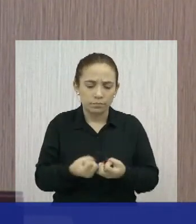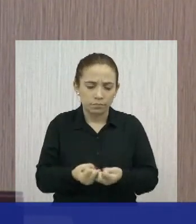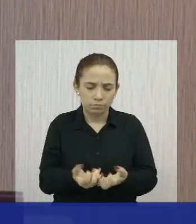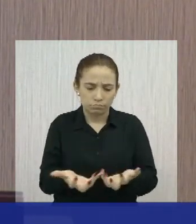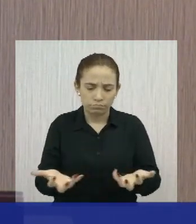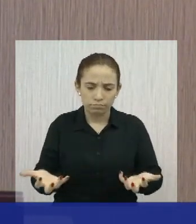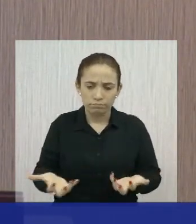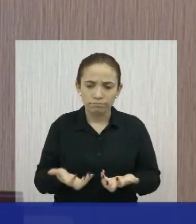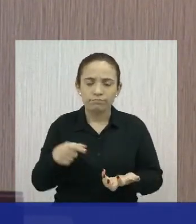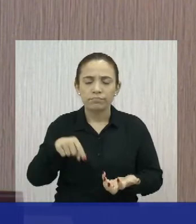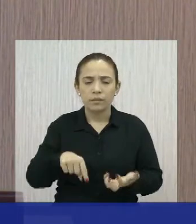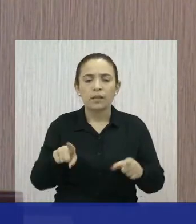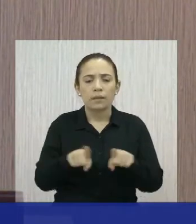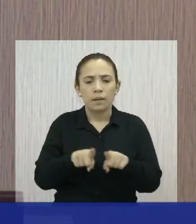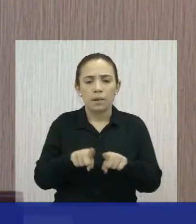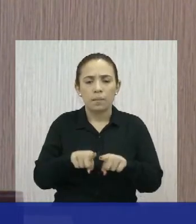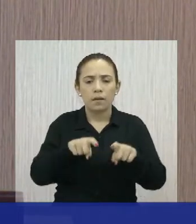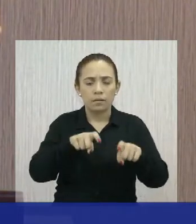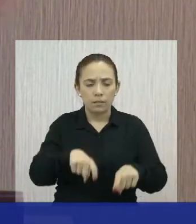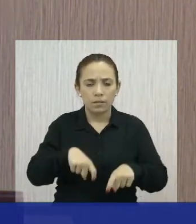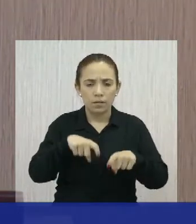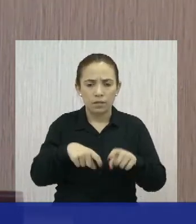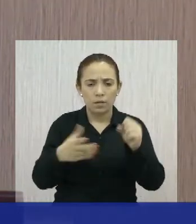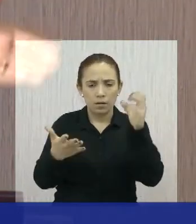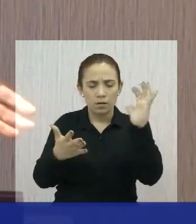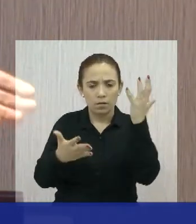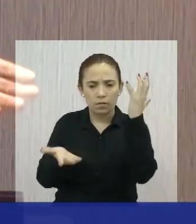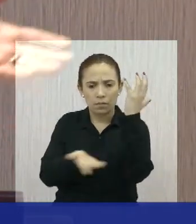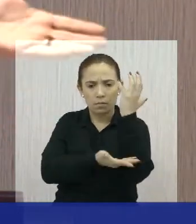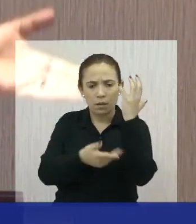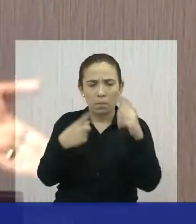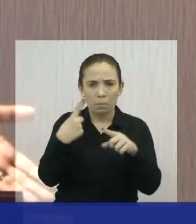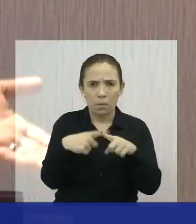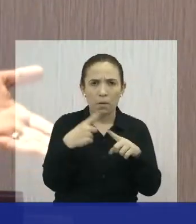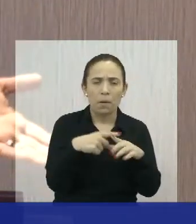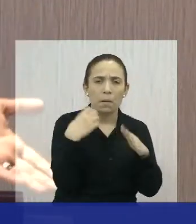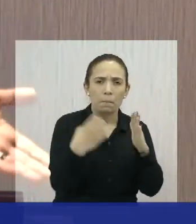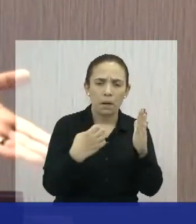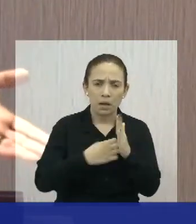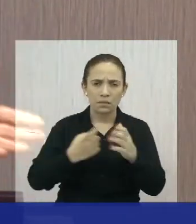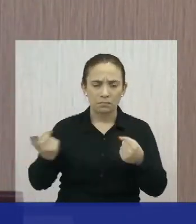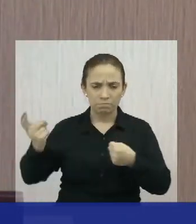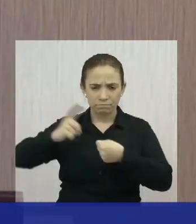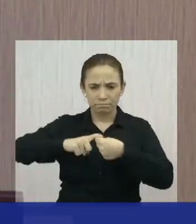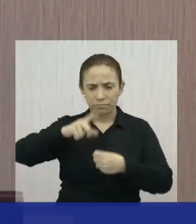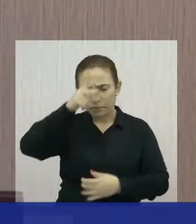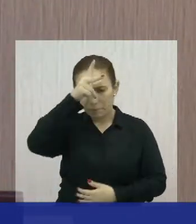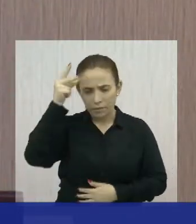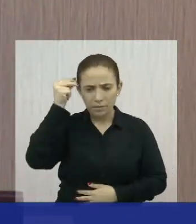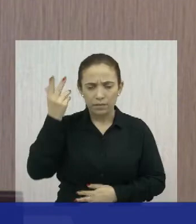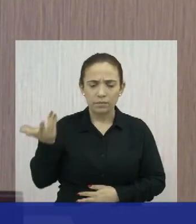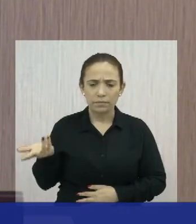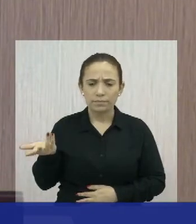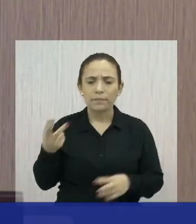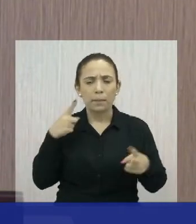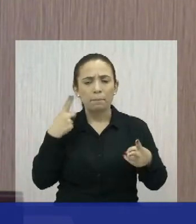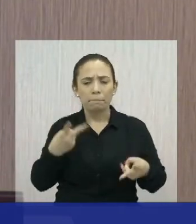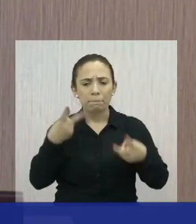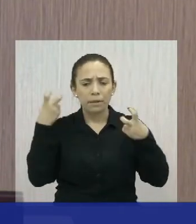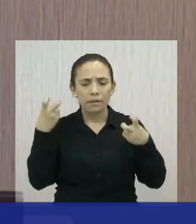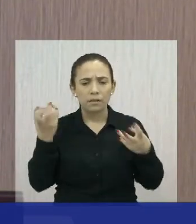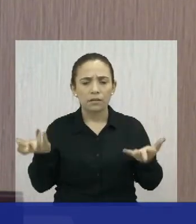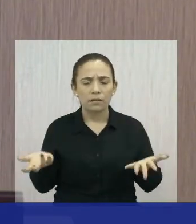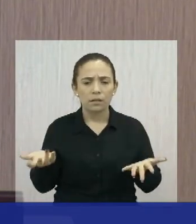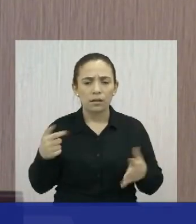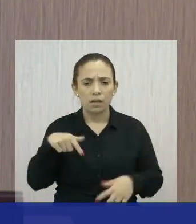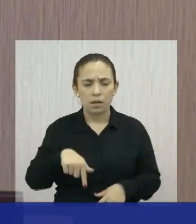minha calçada, a poda eu tenho que regulamentar e cortar com empresa credenciada também, né? Percebam, né? O comércio